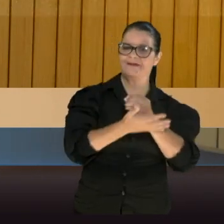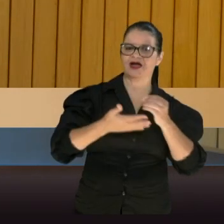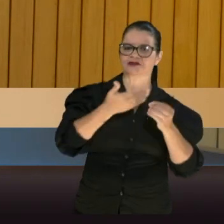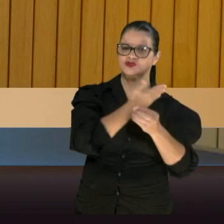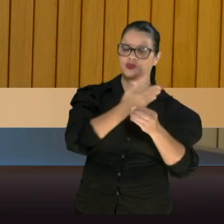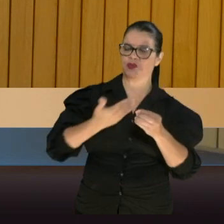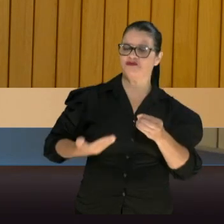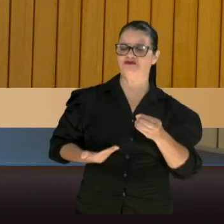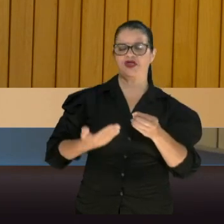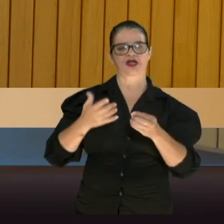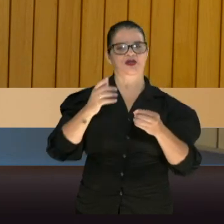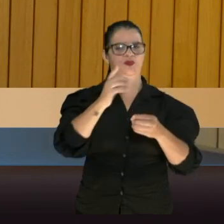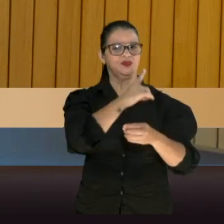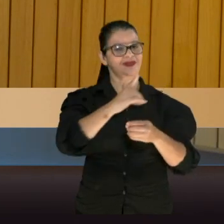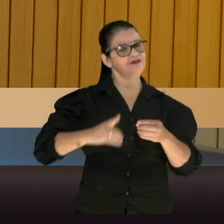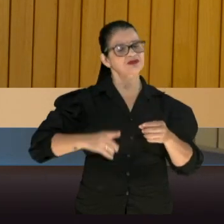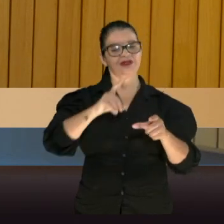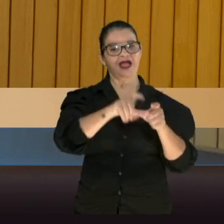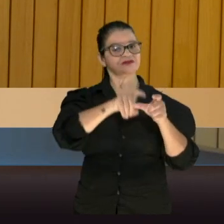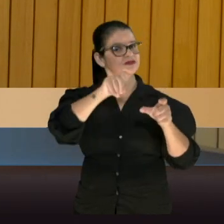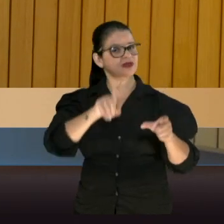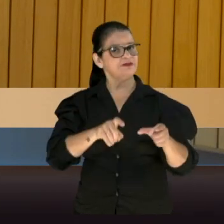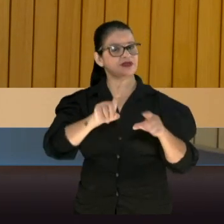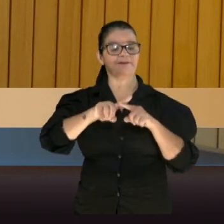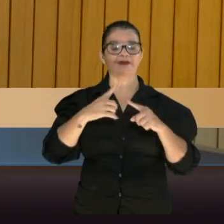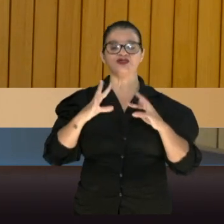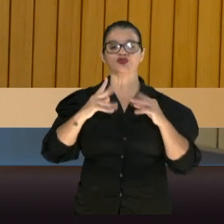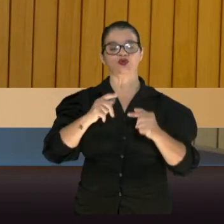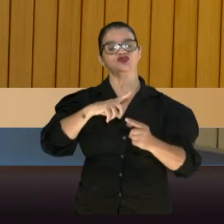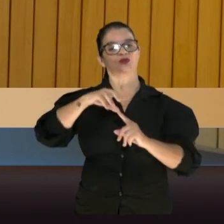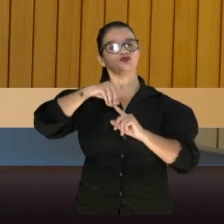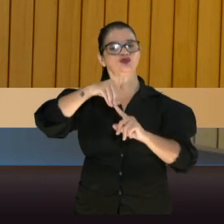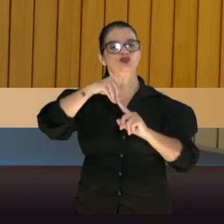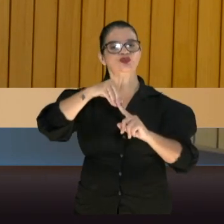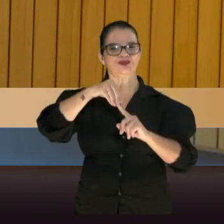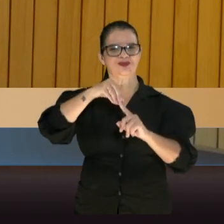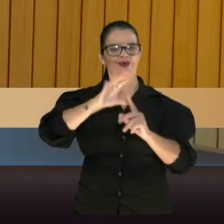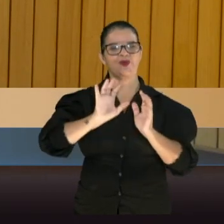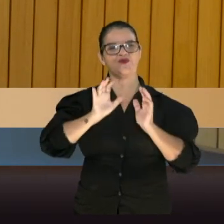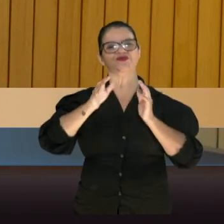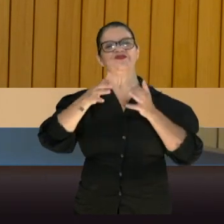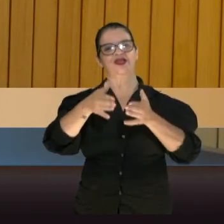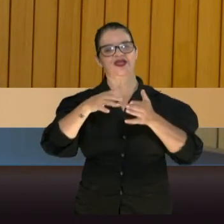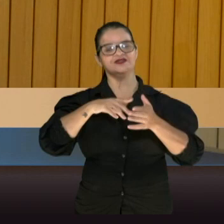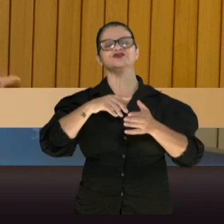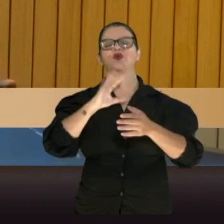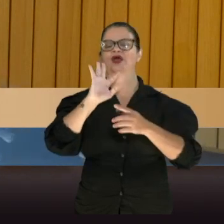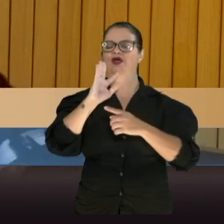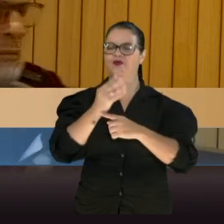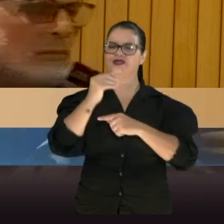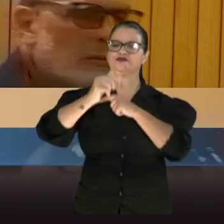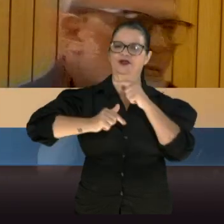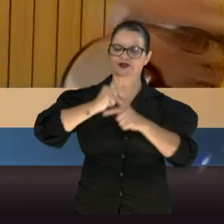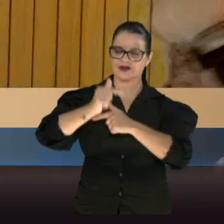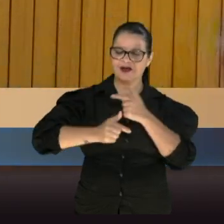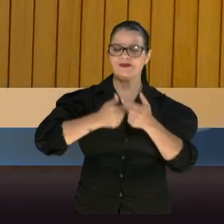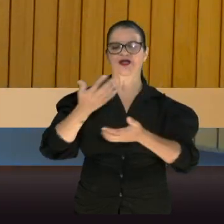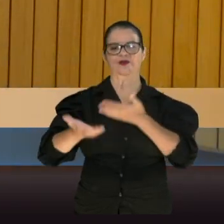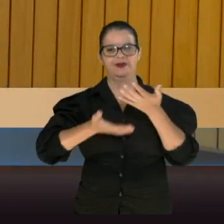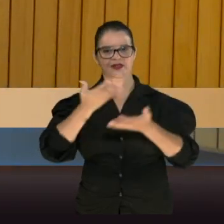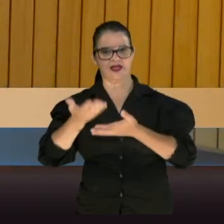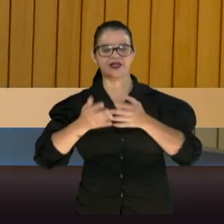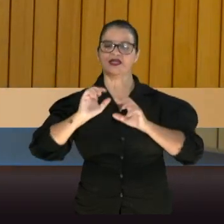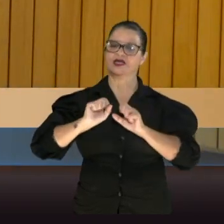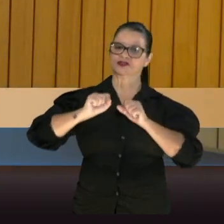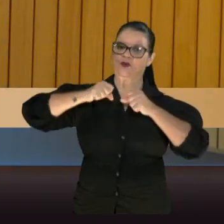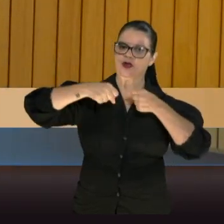todos nós temos um único viés, o reconhecimento pelo trabalho, pela dedicação, pelo esforço